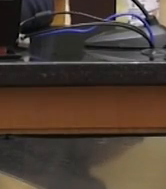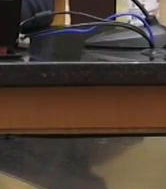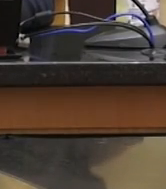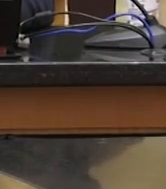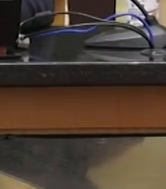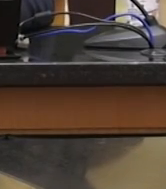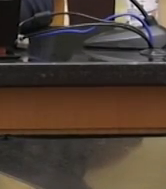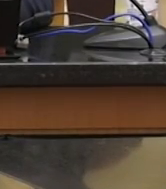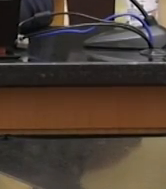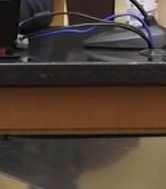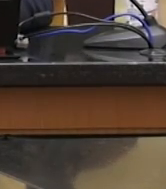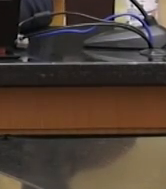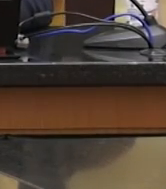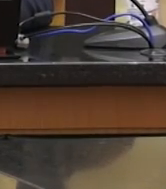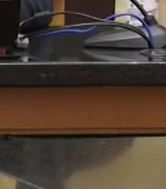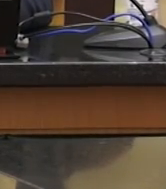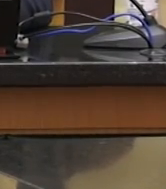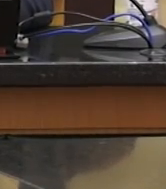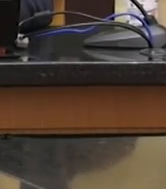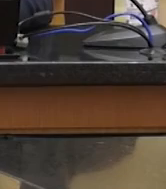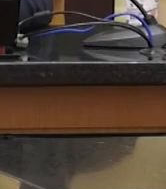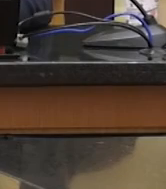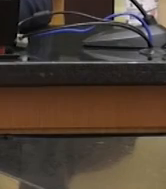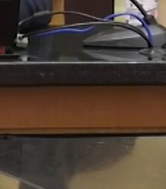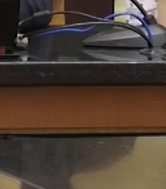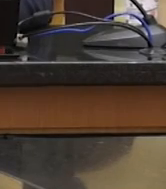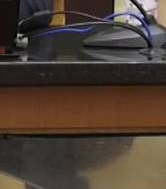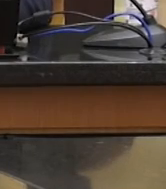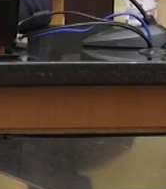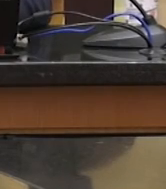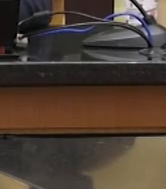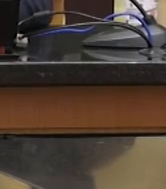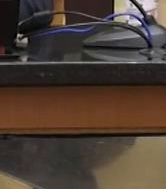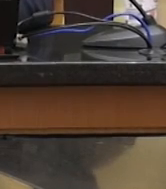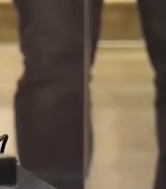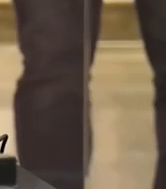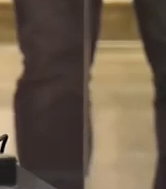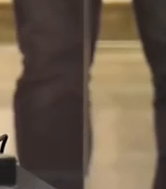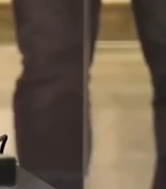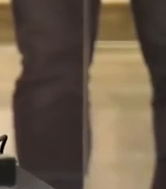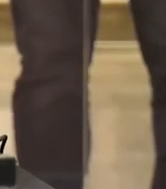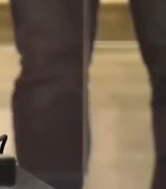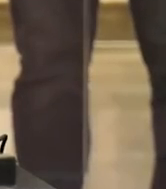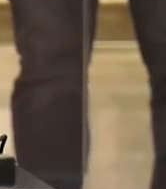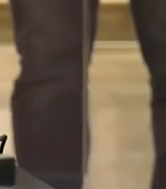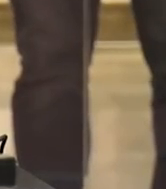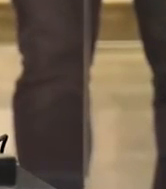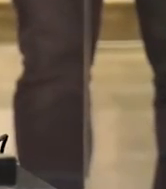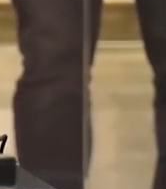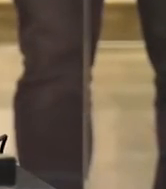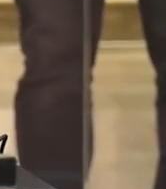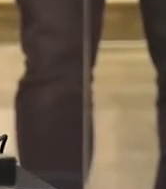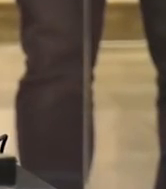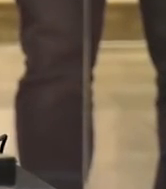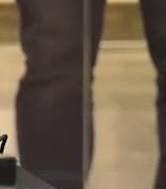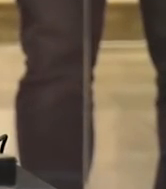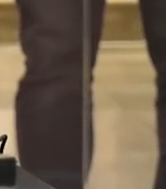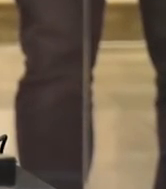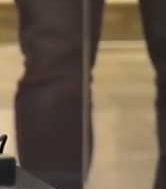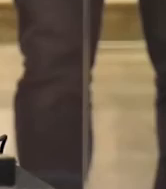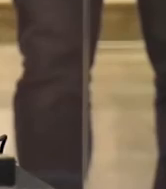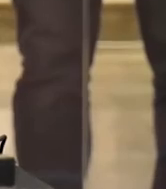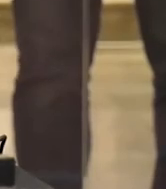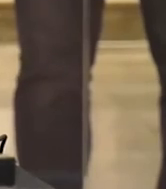Miguel do Oeste e Dionísio Cerqueira. O parlamentar quer mais agilidade do governo brasileiro nas obras em